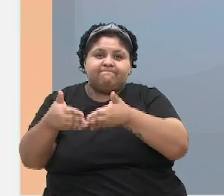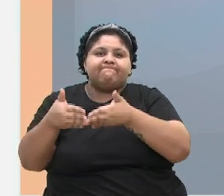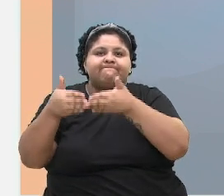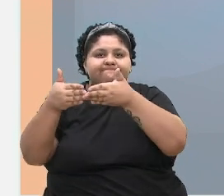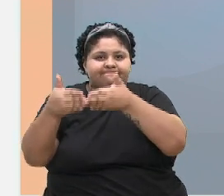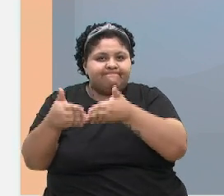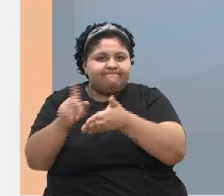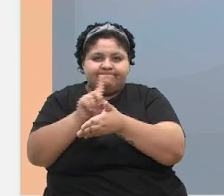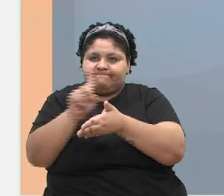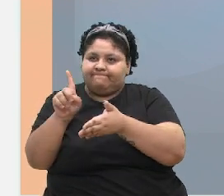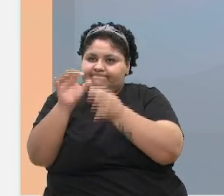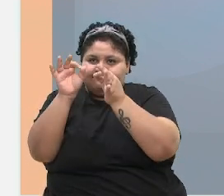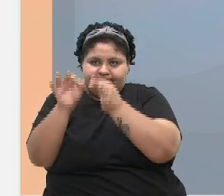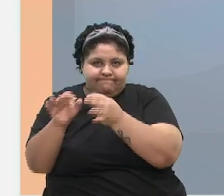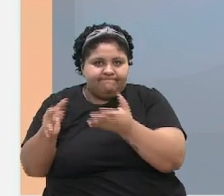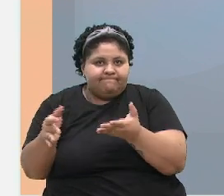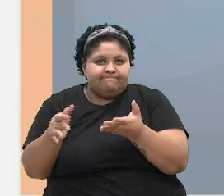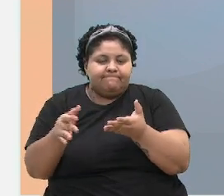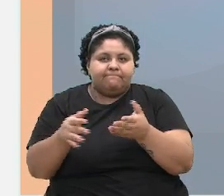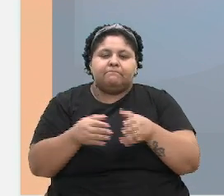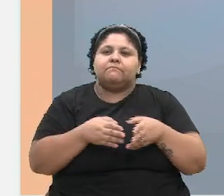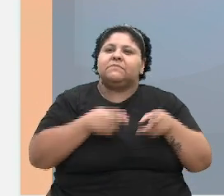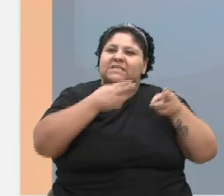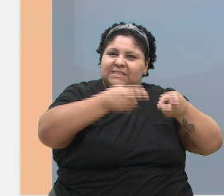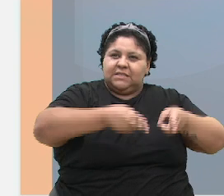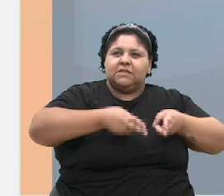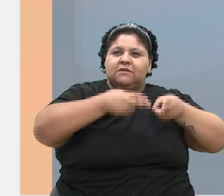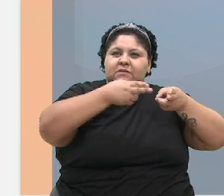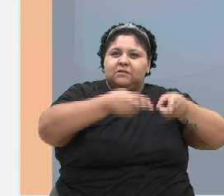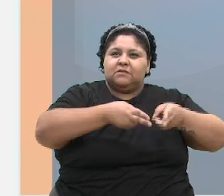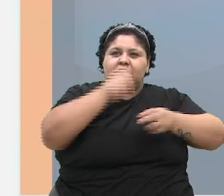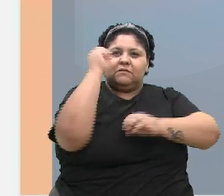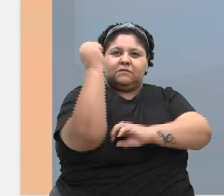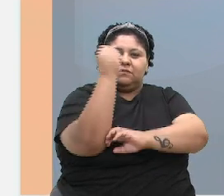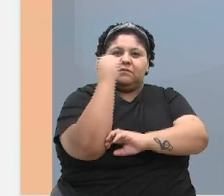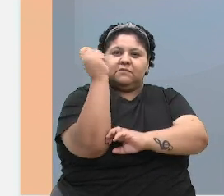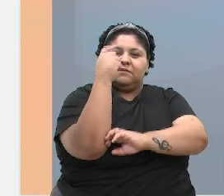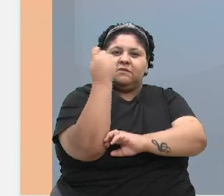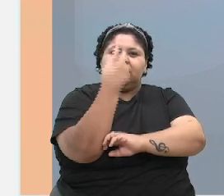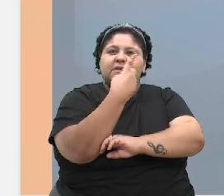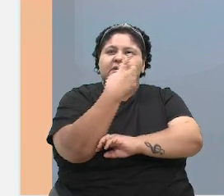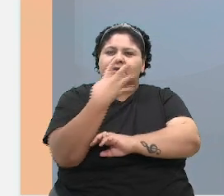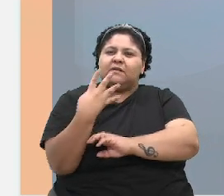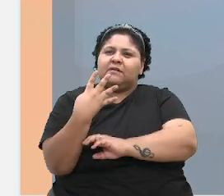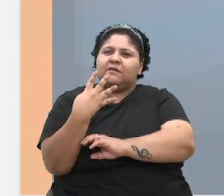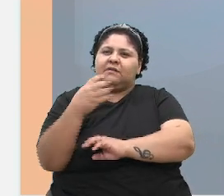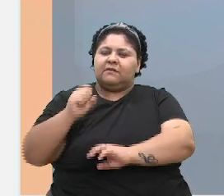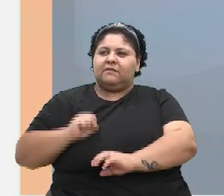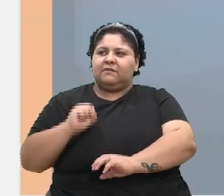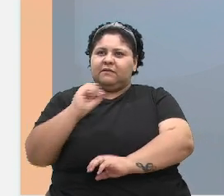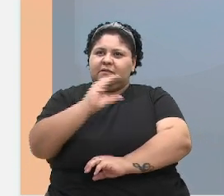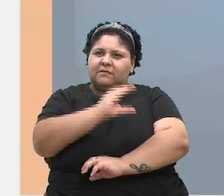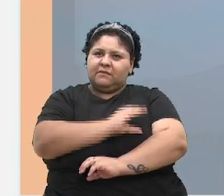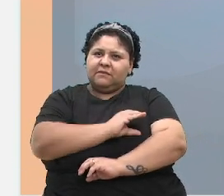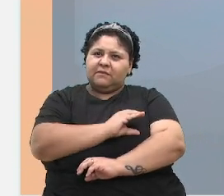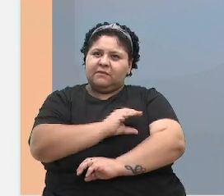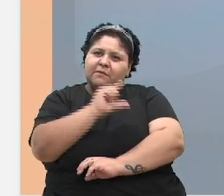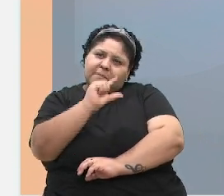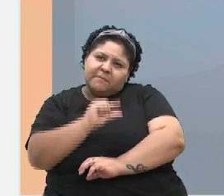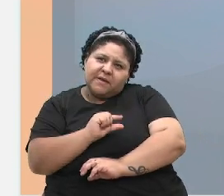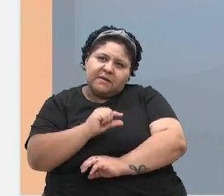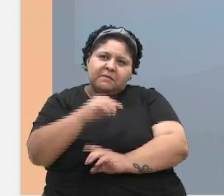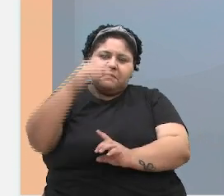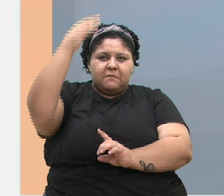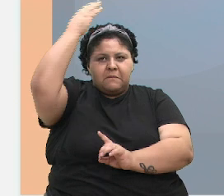vai funcionar. Terminais ferroviários, o Rio Grande do Sul tem 14, Santa Catarina tem um pouco menos, Paraná